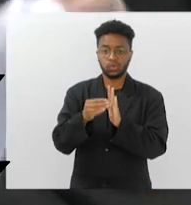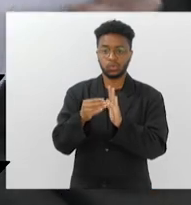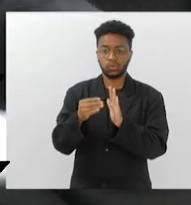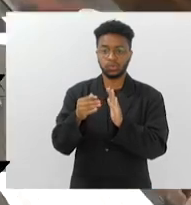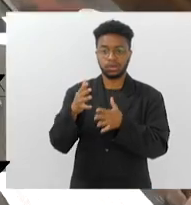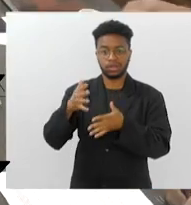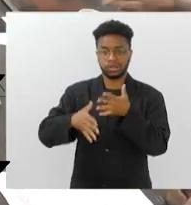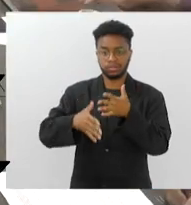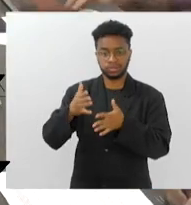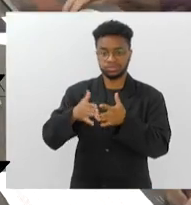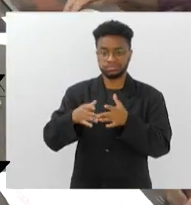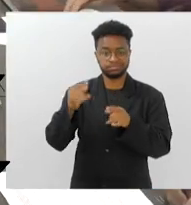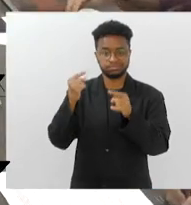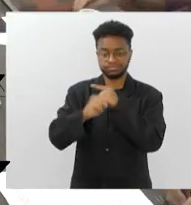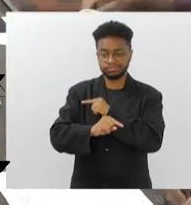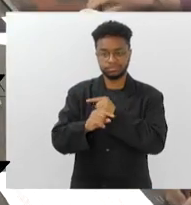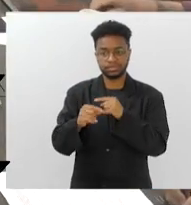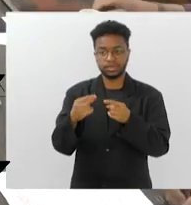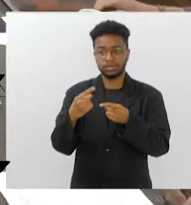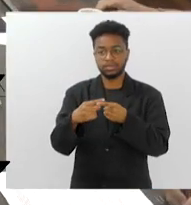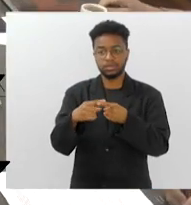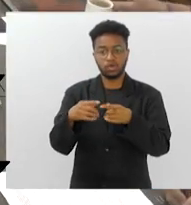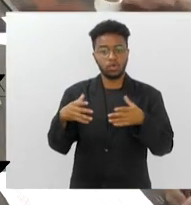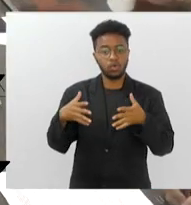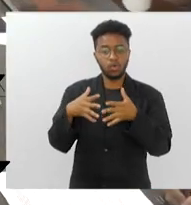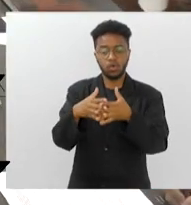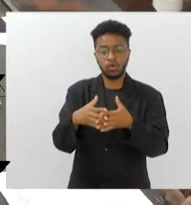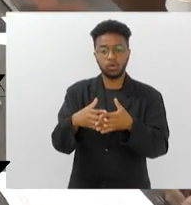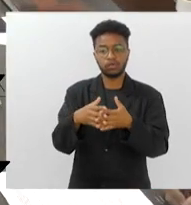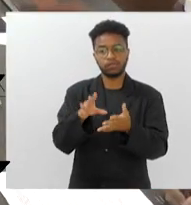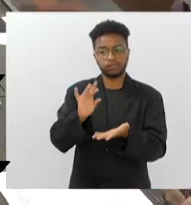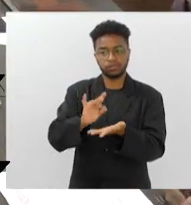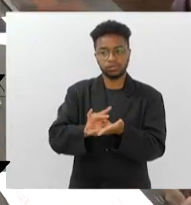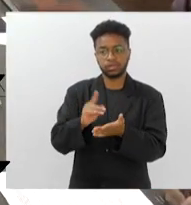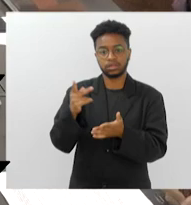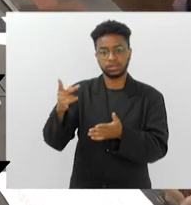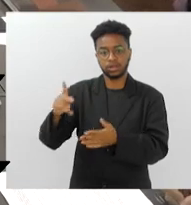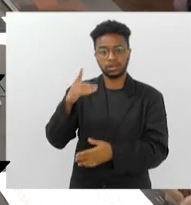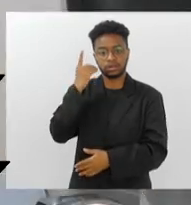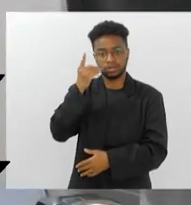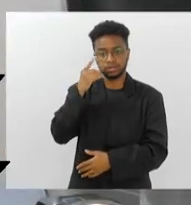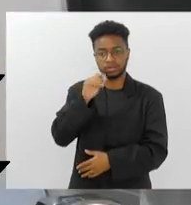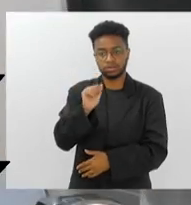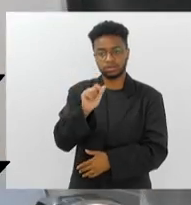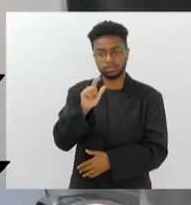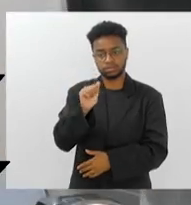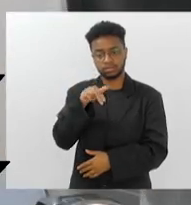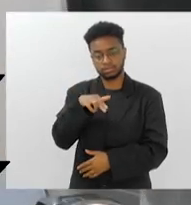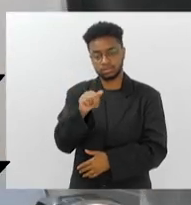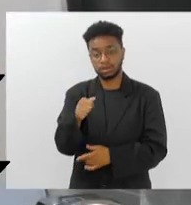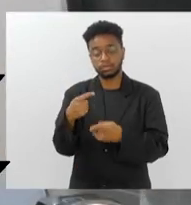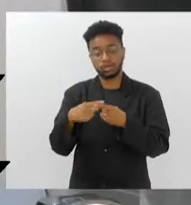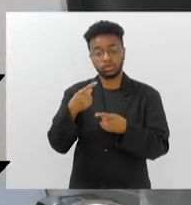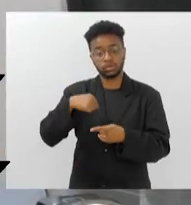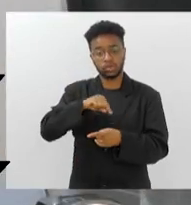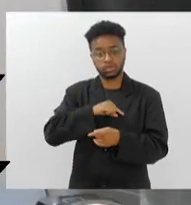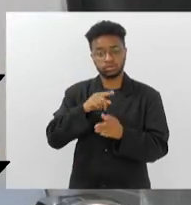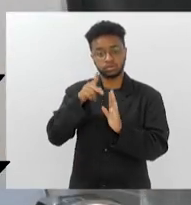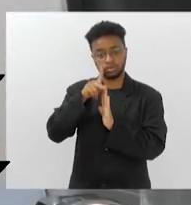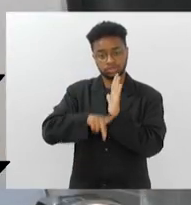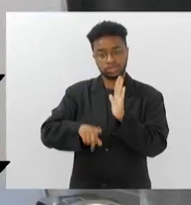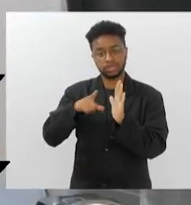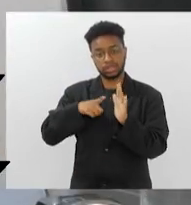né o conflito original com o projeto original Deputado Alana até vá muito embora esse nosso projeto seja mais